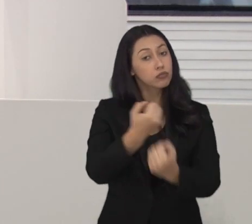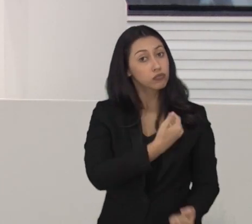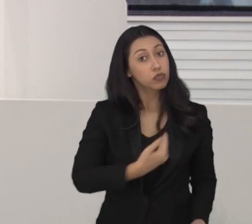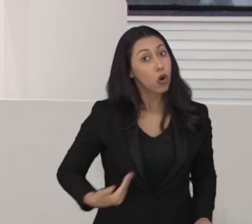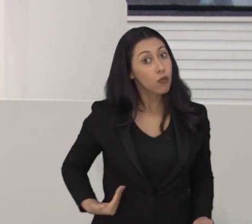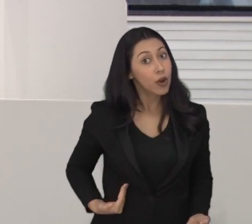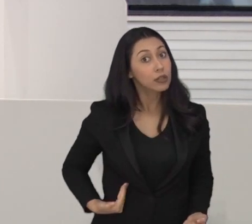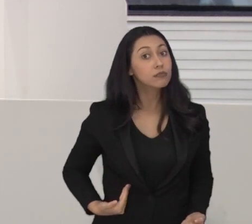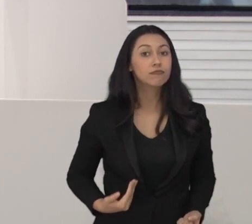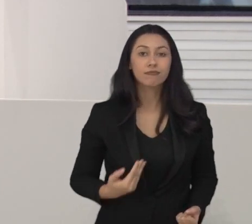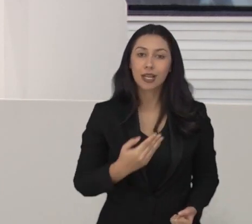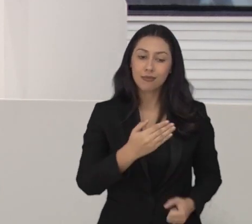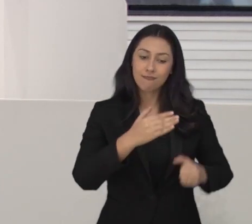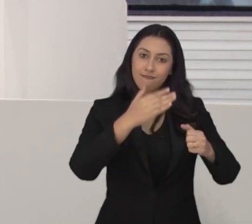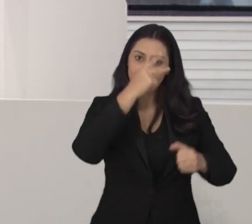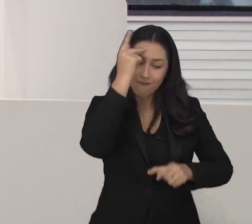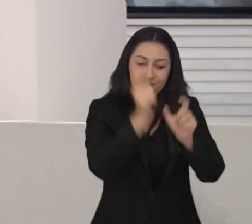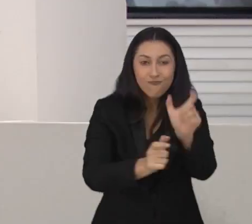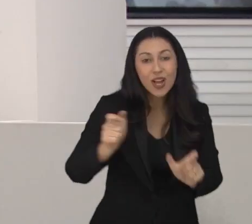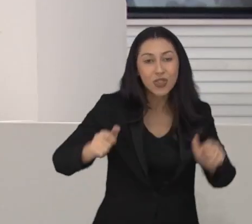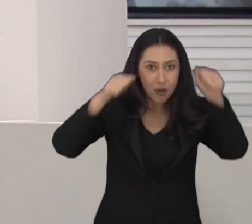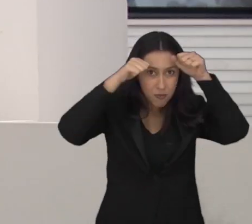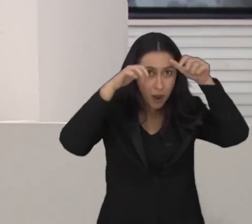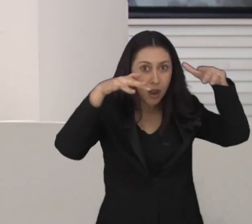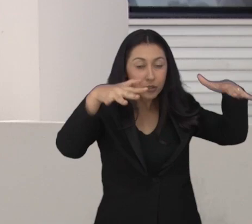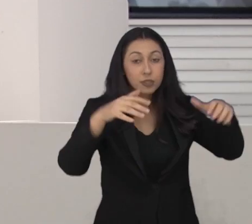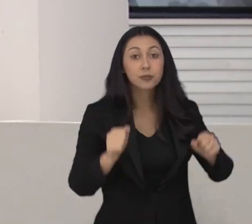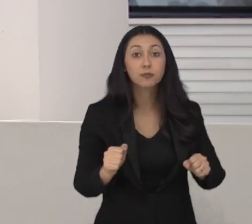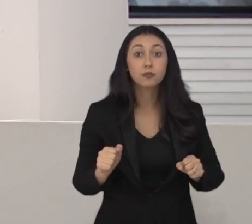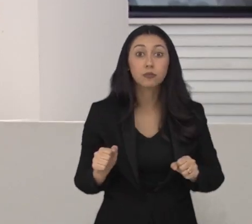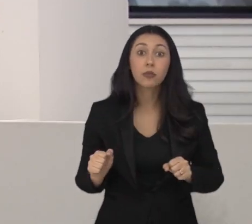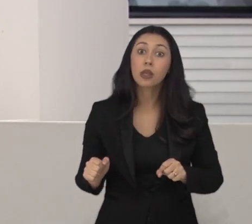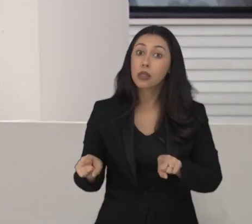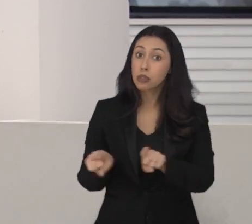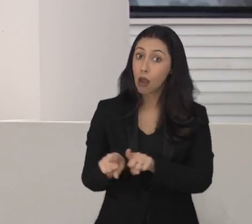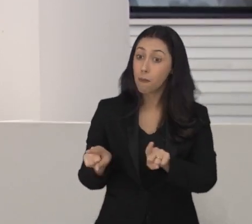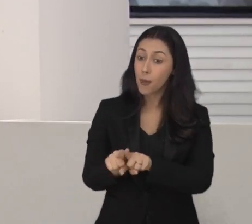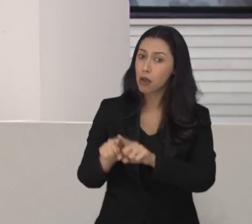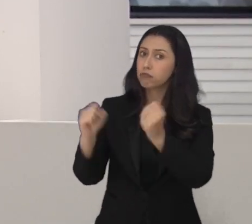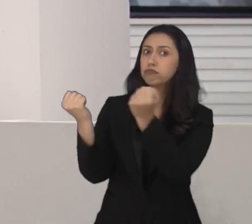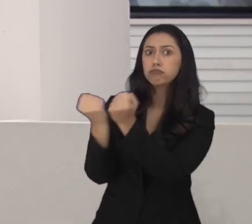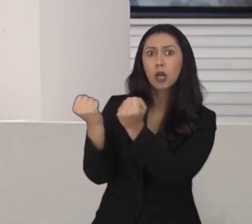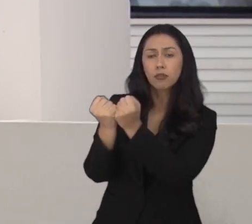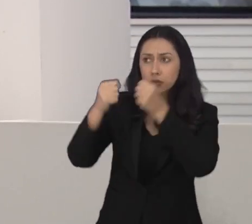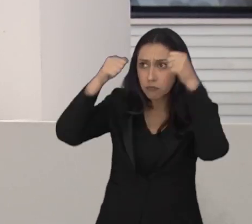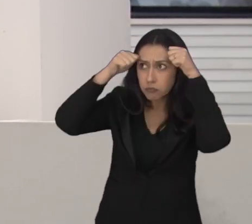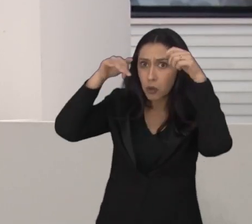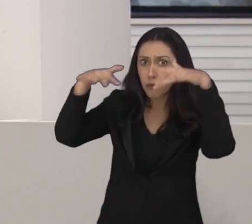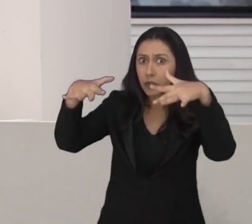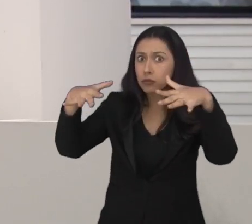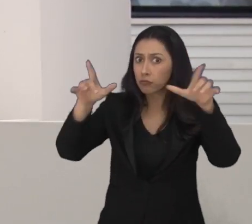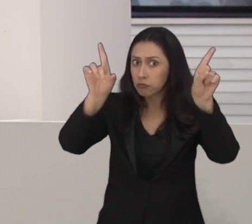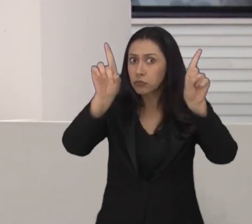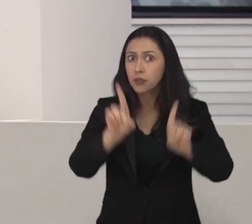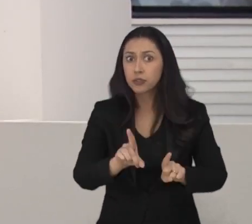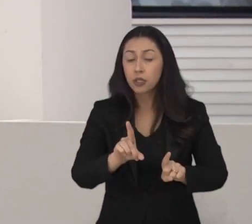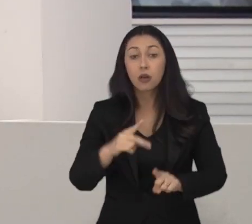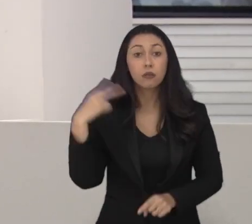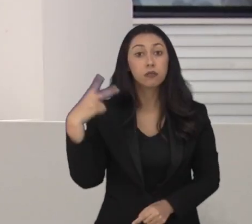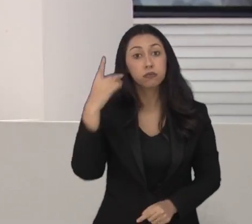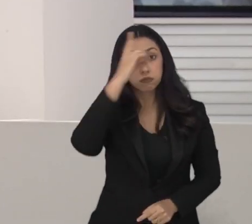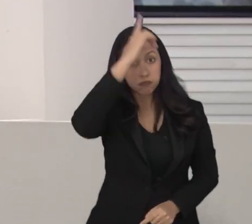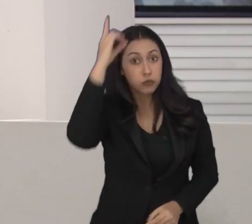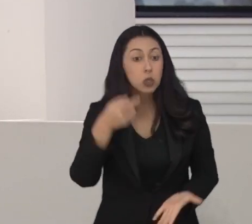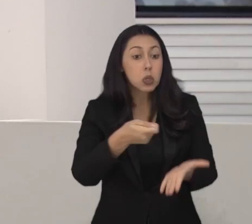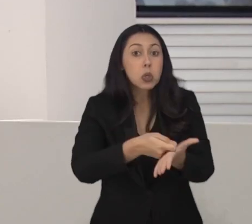poder público para autistas no município. Também na defesa dos direitos dos autistas e de pessoas com deficiência, a vereadora